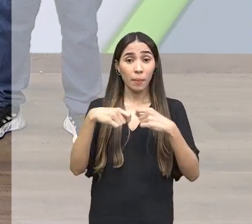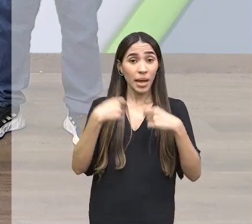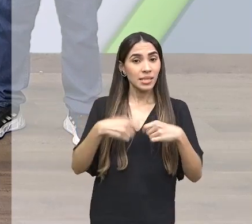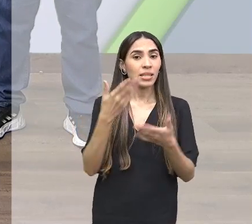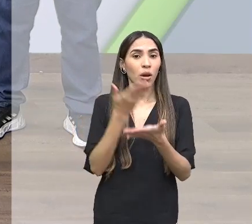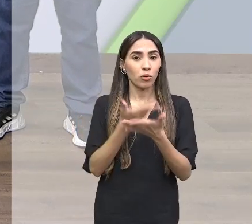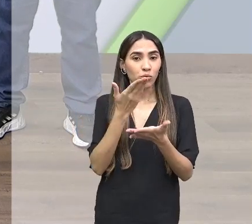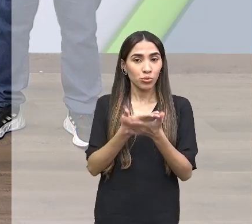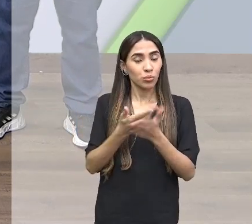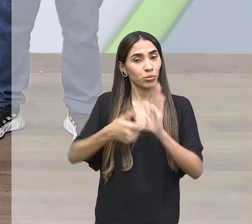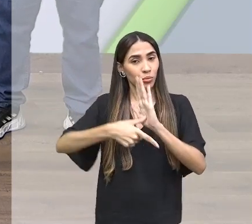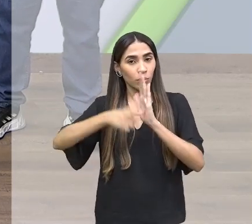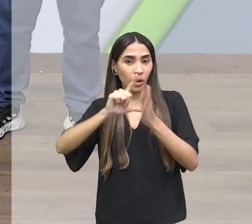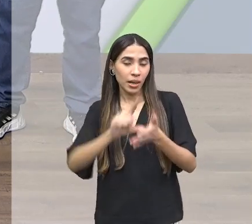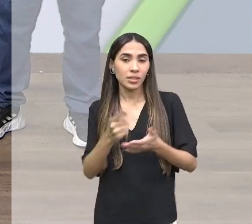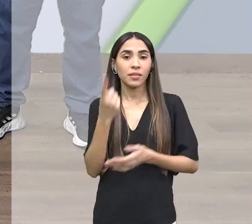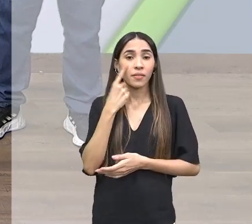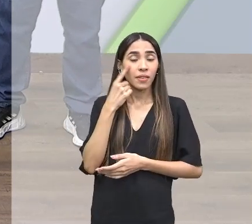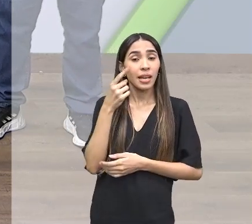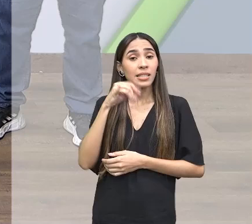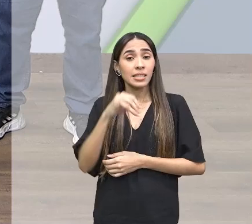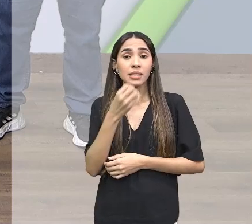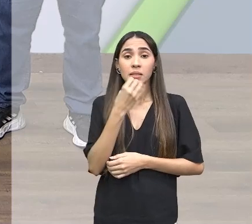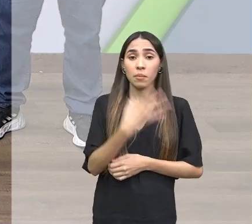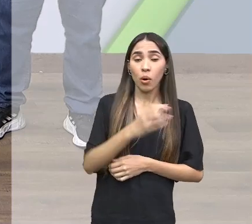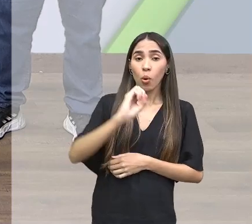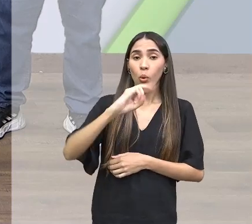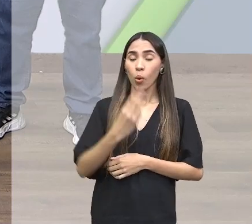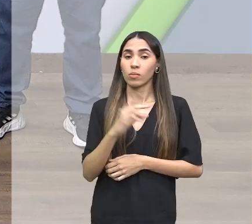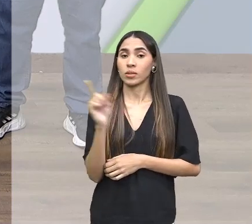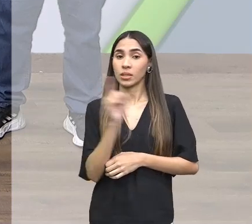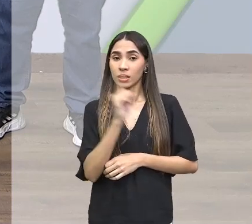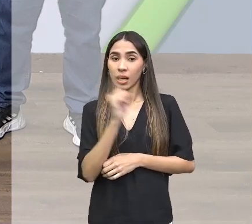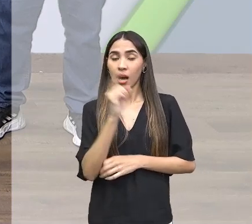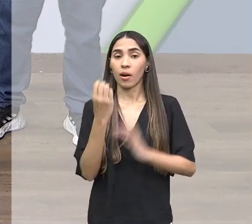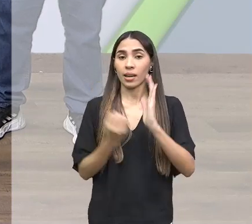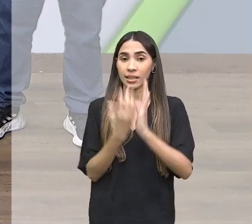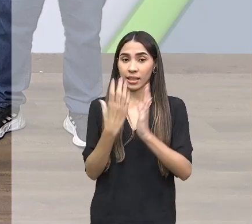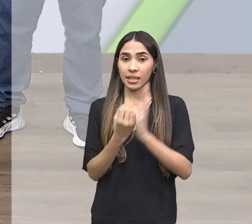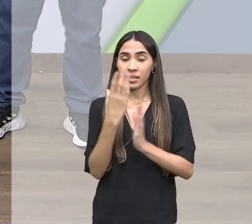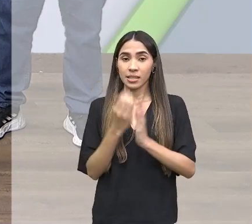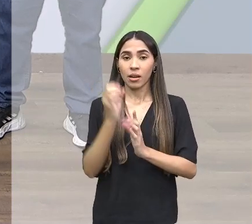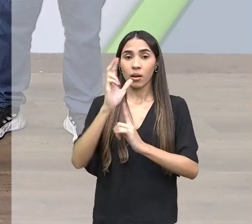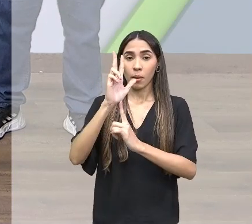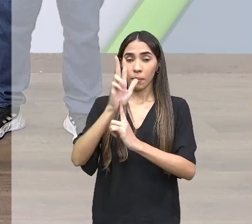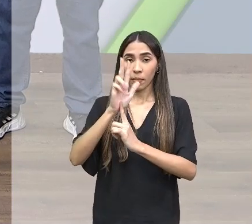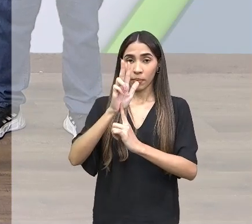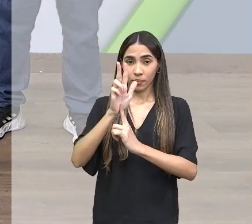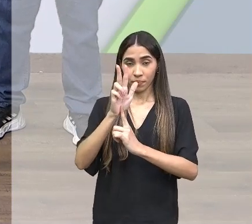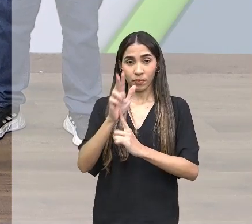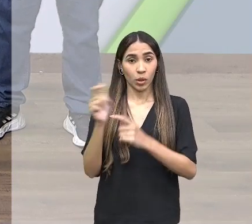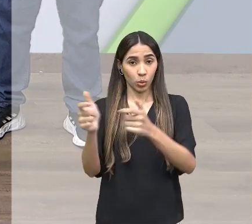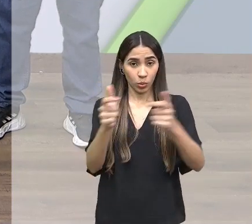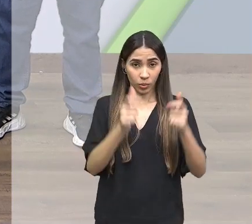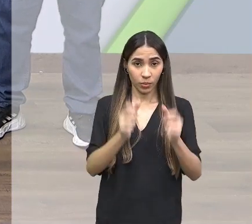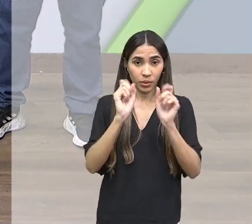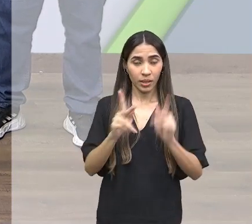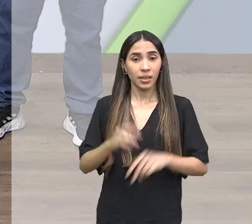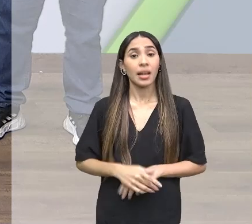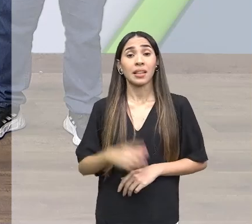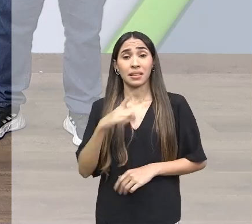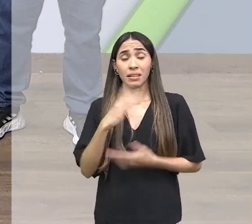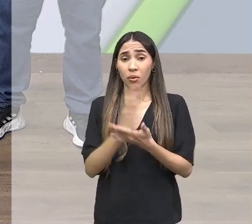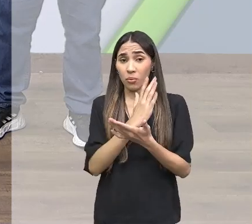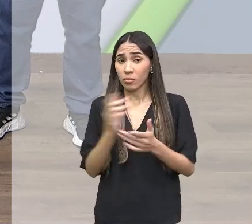de impacto ambiental para verificar se vale a pena a instalação desses aerogeradores em determinada região. Tem